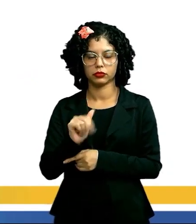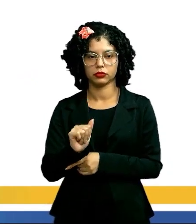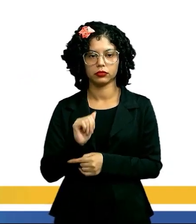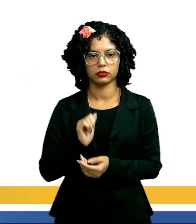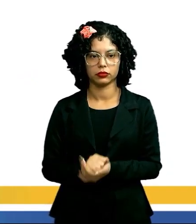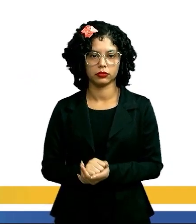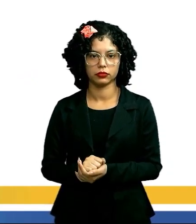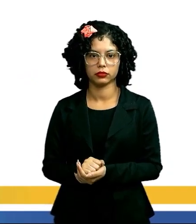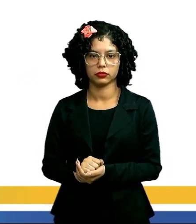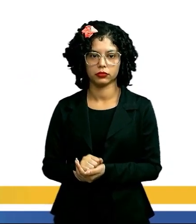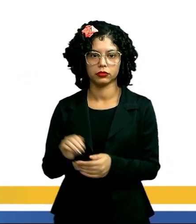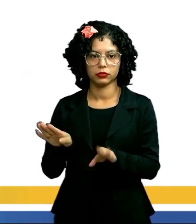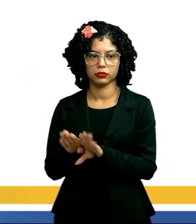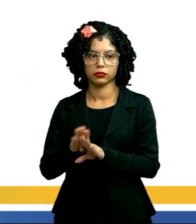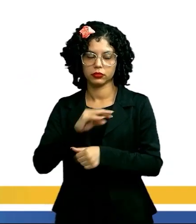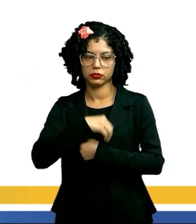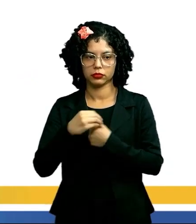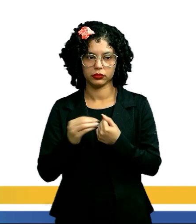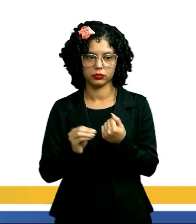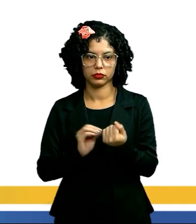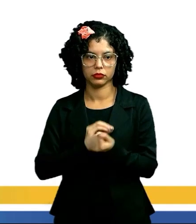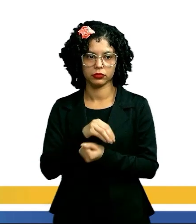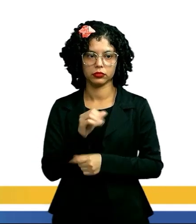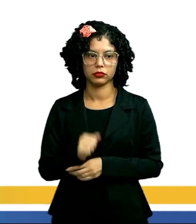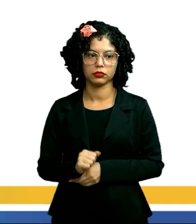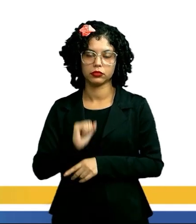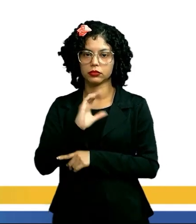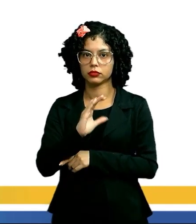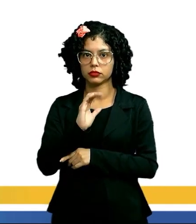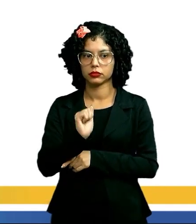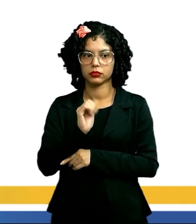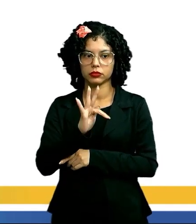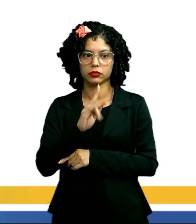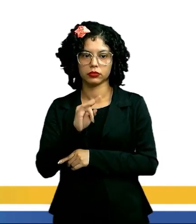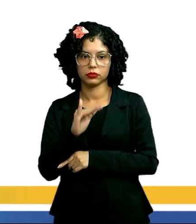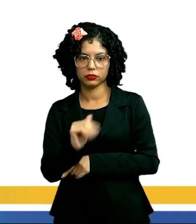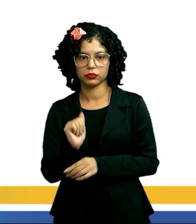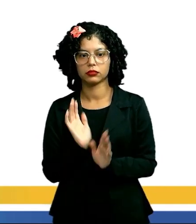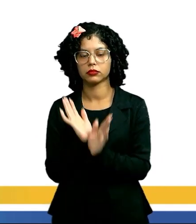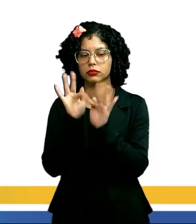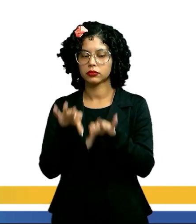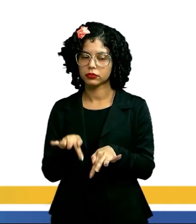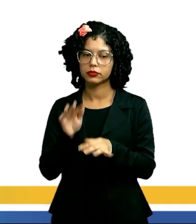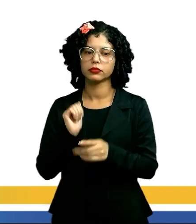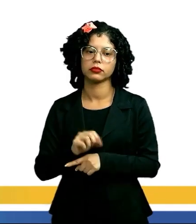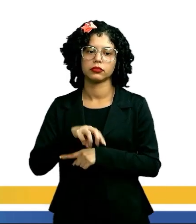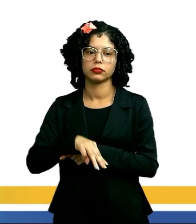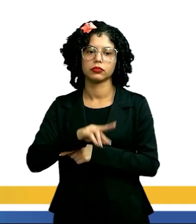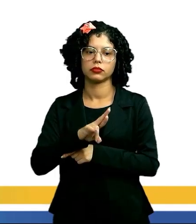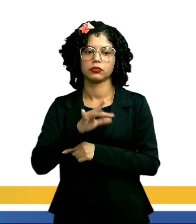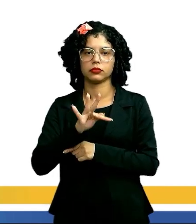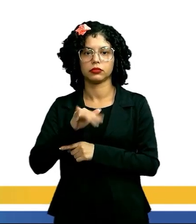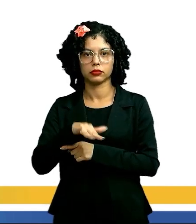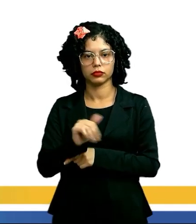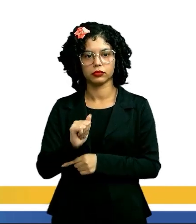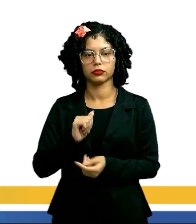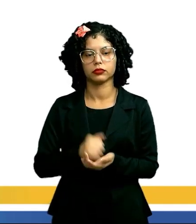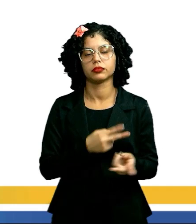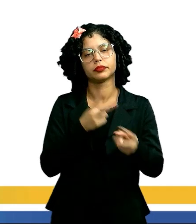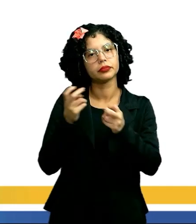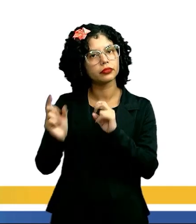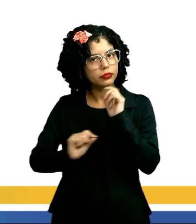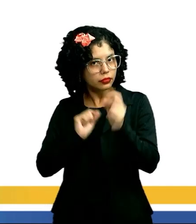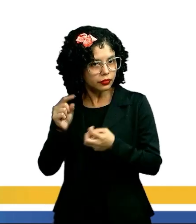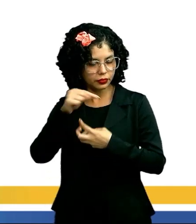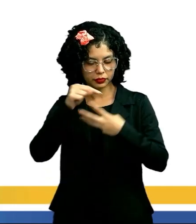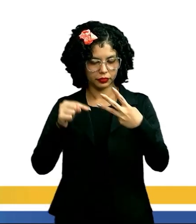da cocaína, a molécula da cafeína e, por fim, a molécula ali da morfina. Então percebam que